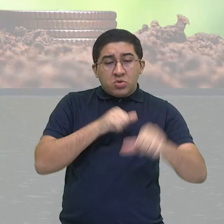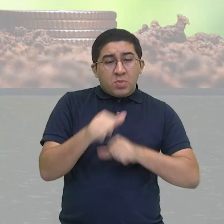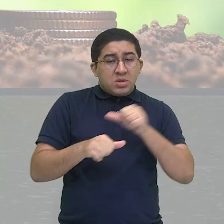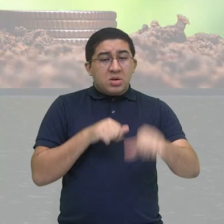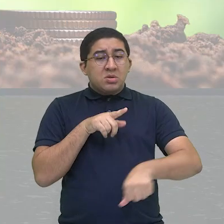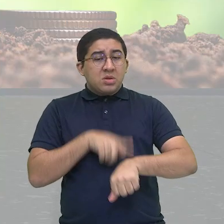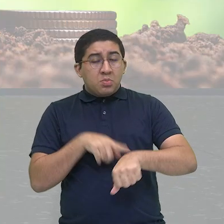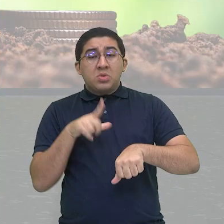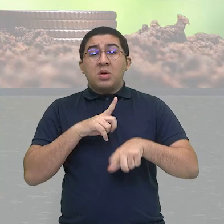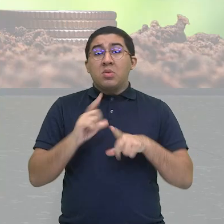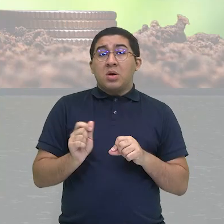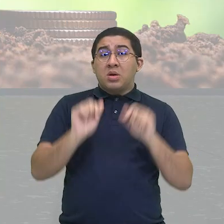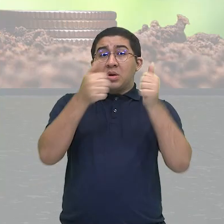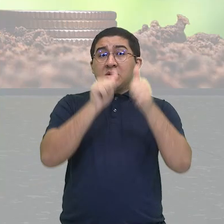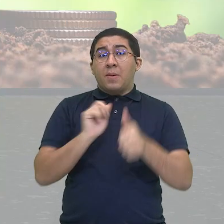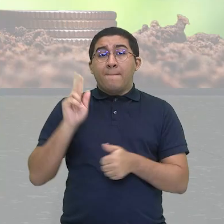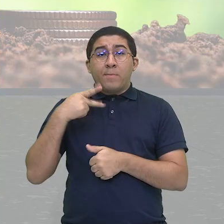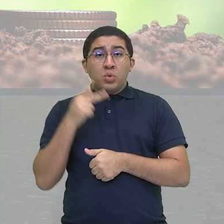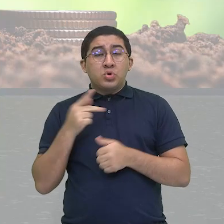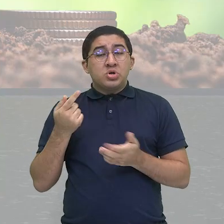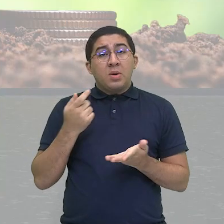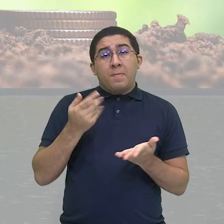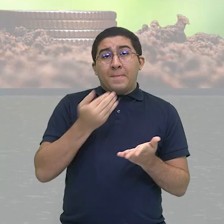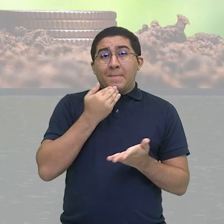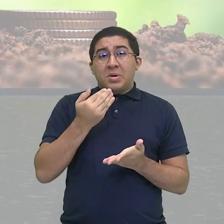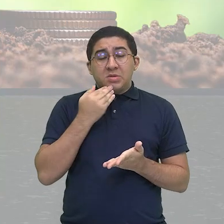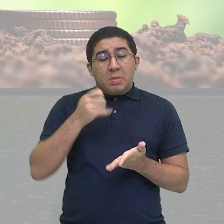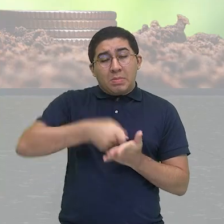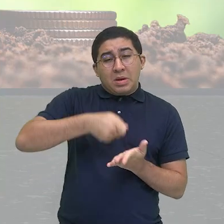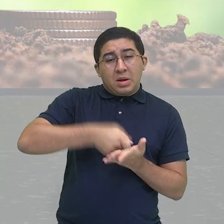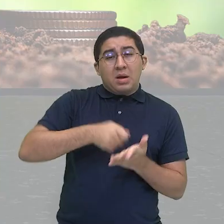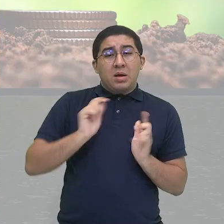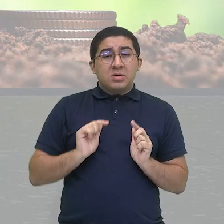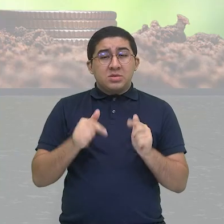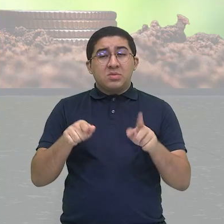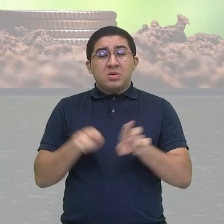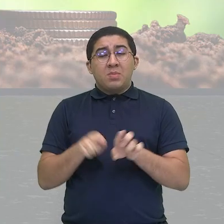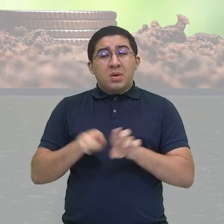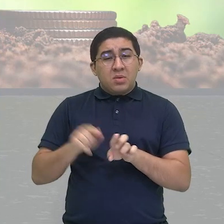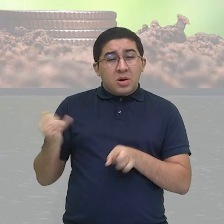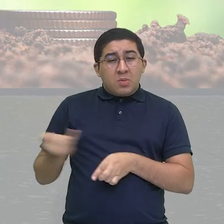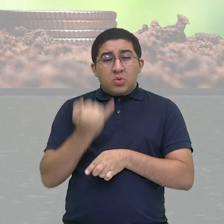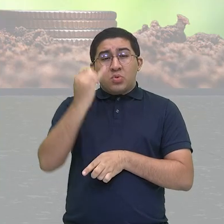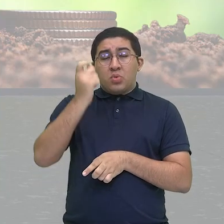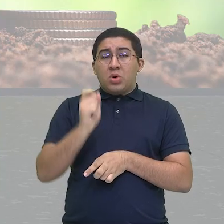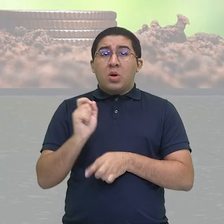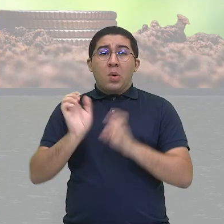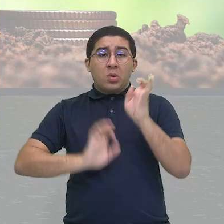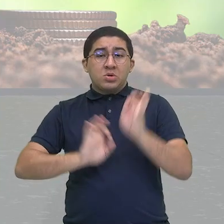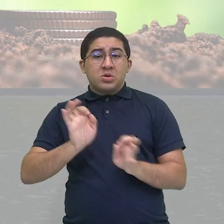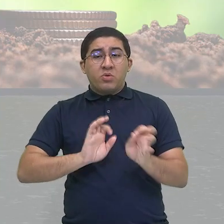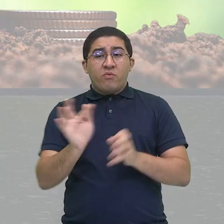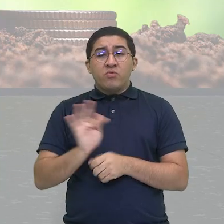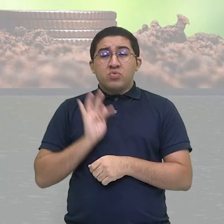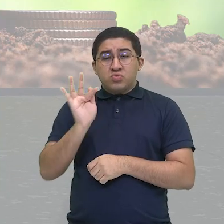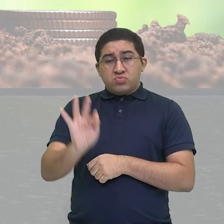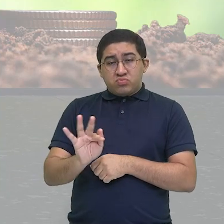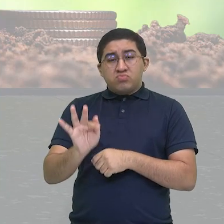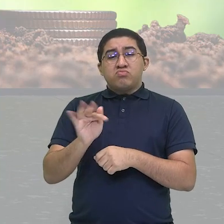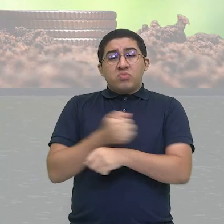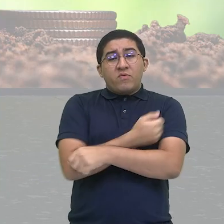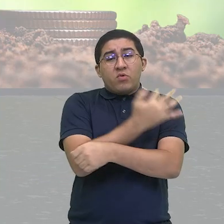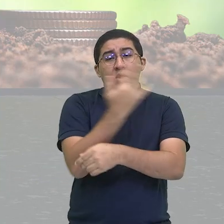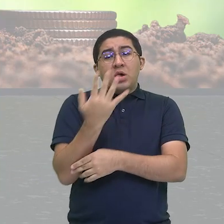avaliar políticas, cobrar ações e, o mais importante, planejar um futuro onde a floresta e